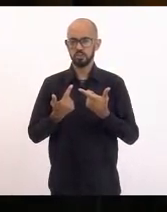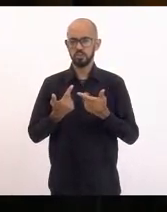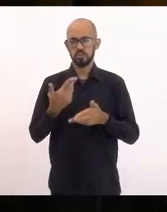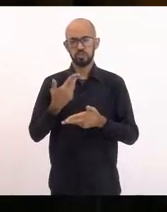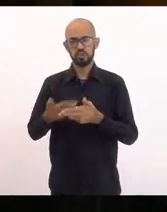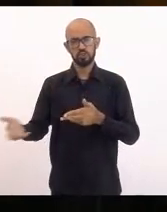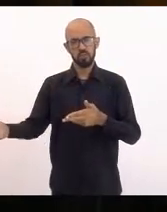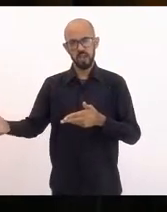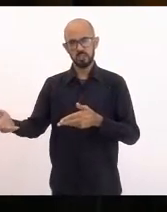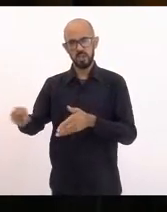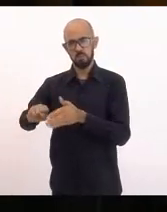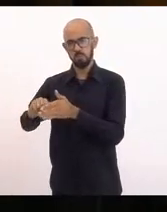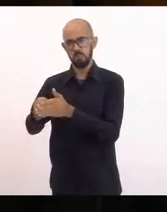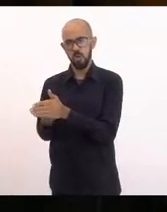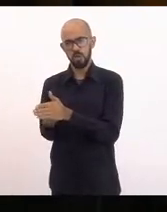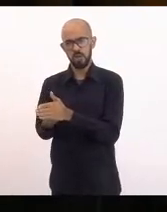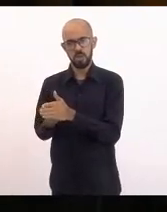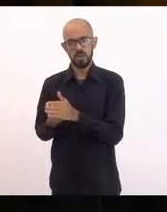veta e, além disso,